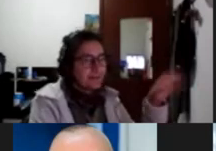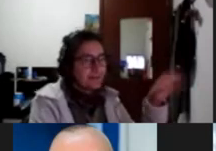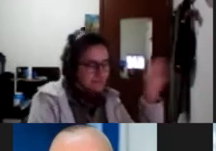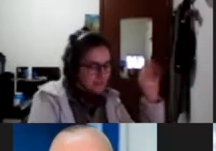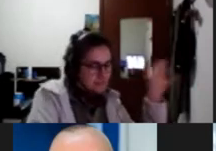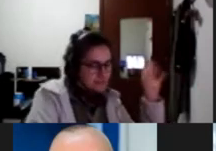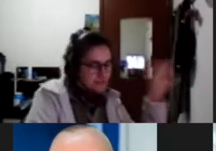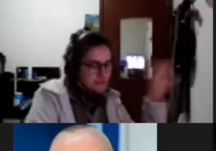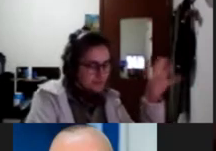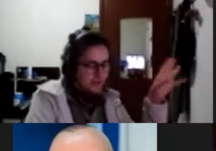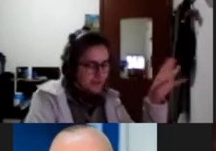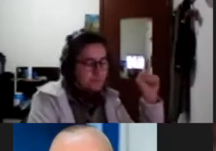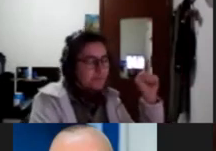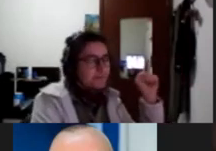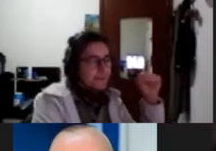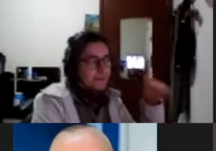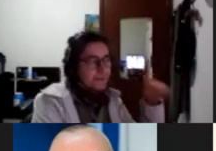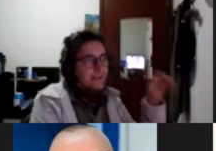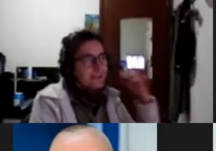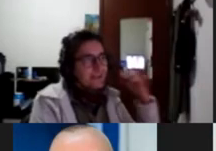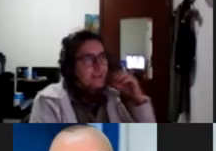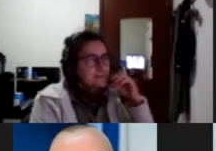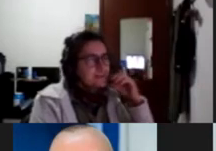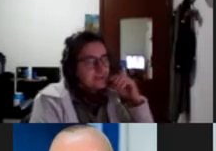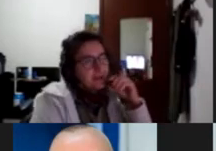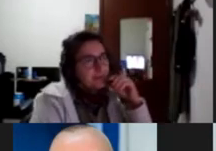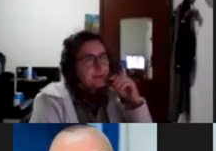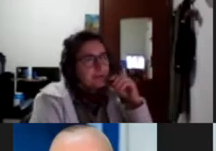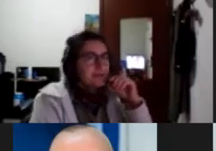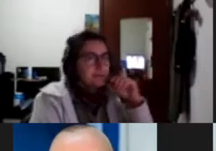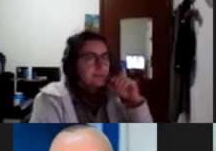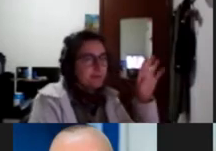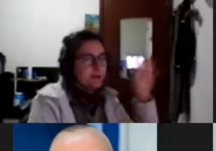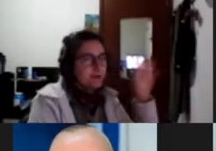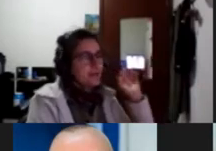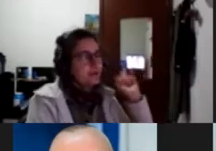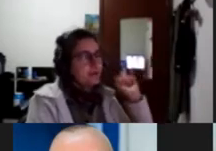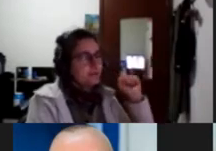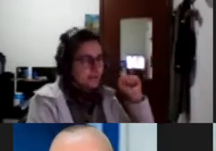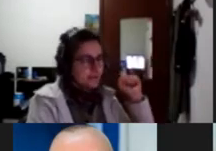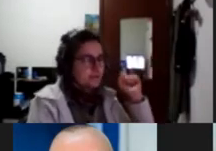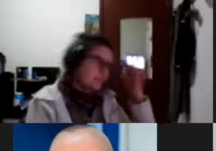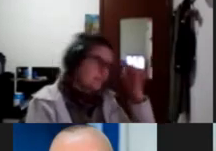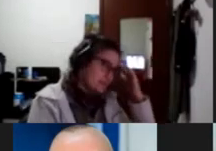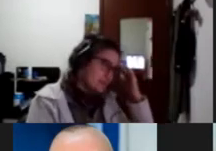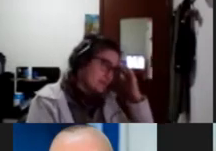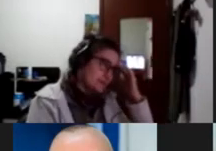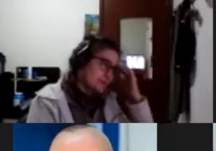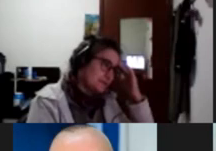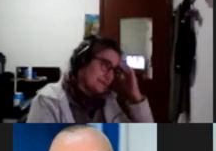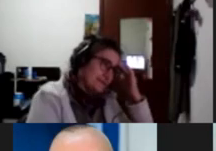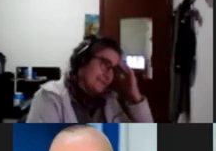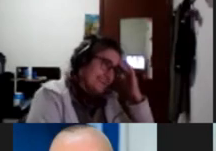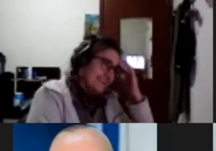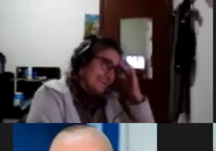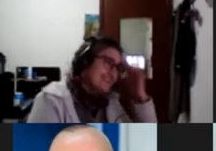aí ela disse, tá, mas já, não sei o quê. E aí ela disse, ah, pode ser, porque pior que tá, não fica. Mãe.